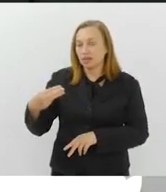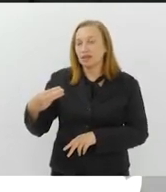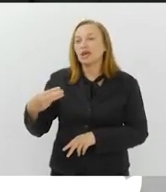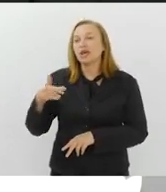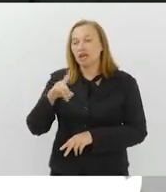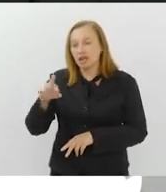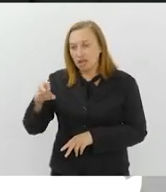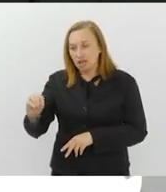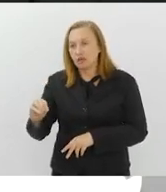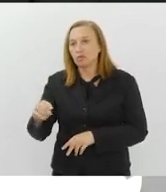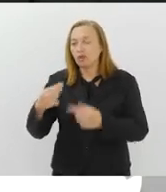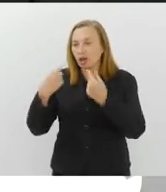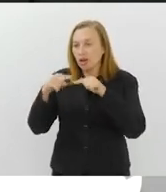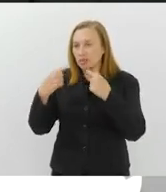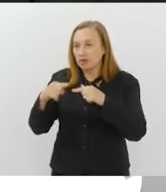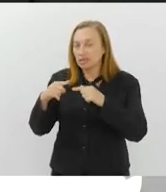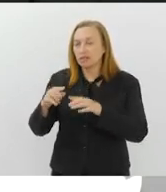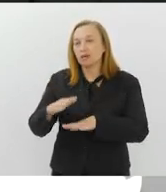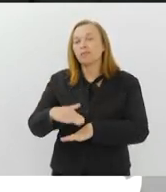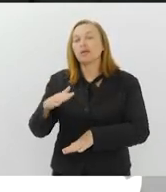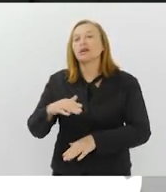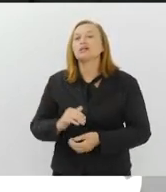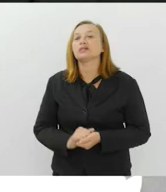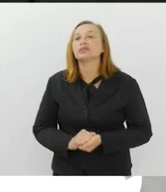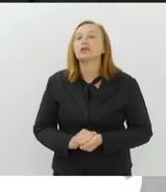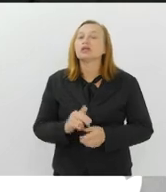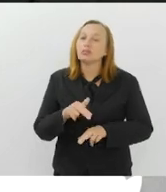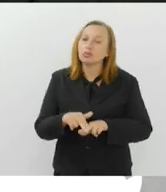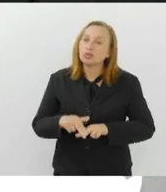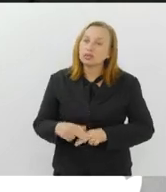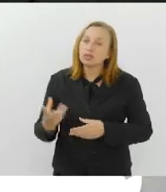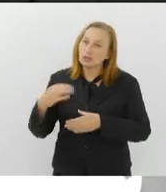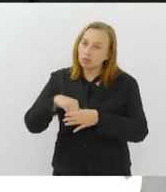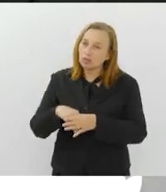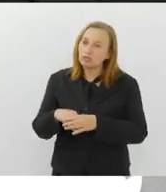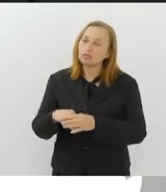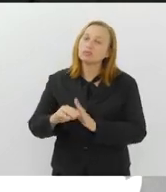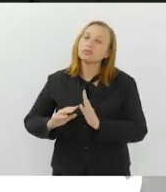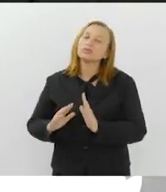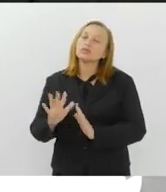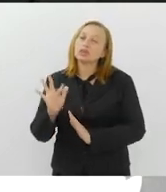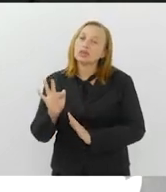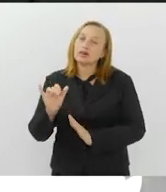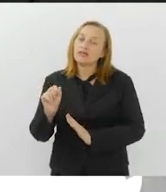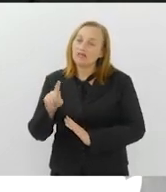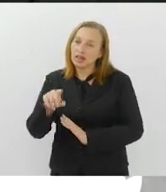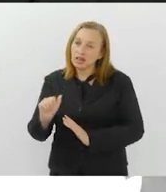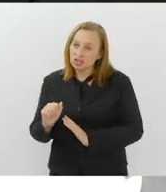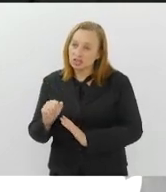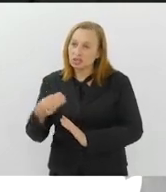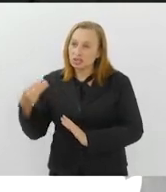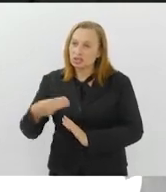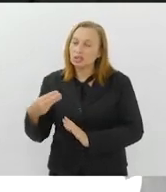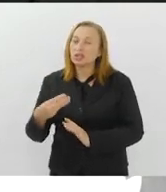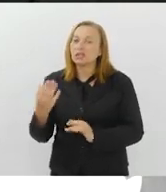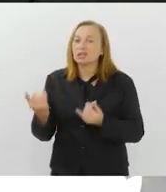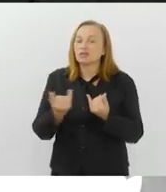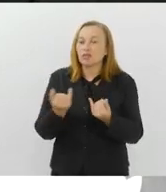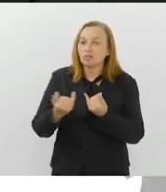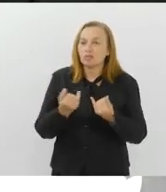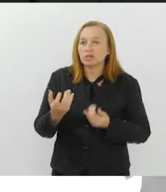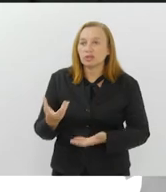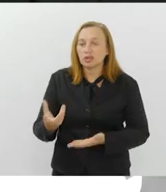quantitativo elevado de reclamações, por isso que ela está nessa faixa 3. E, baseado nessas informações que nós recebemos